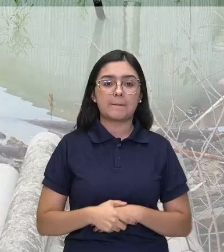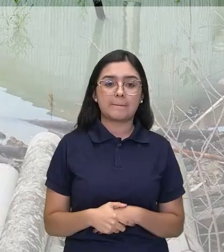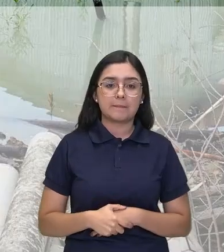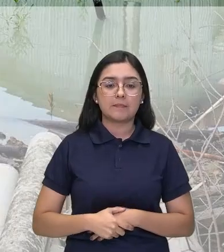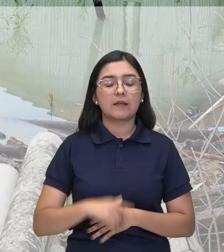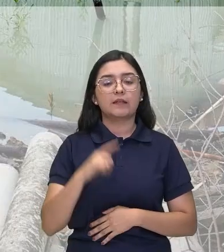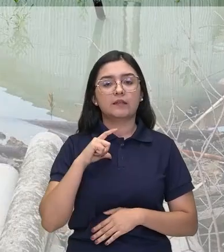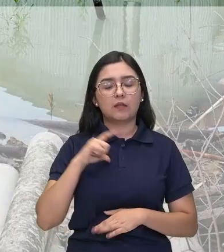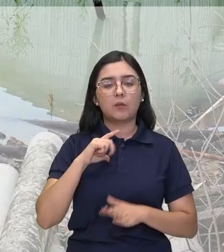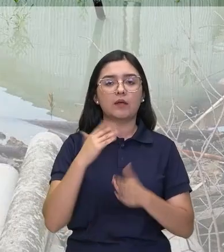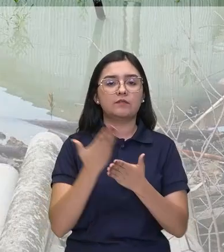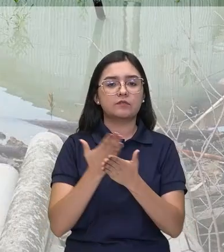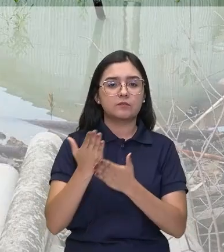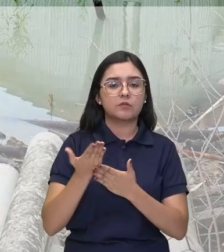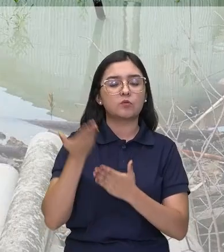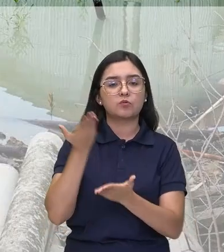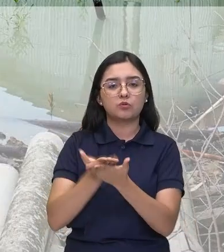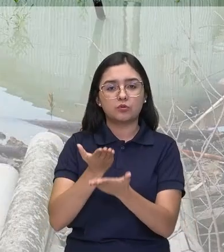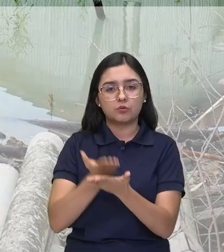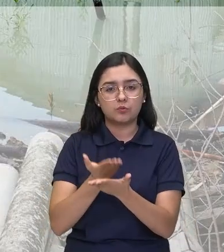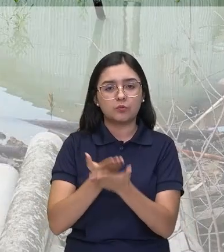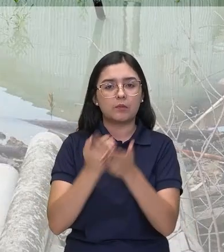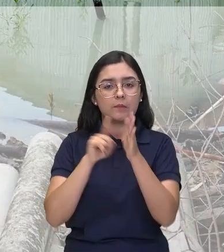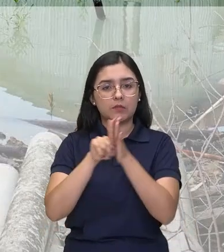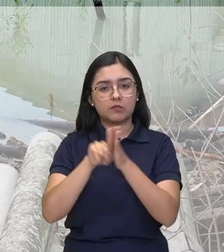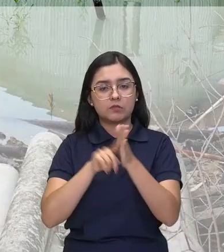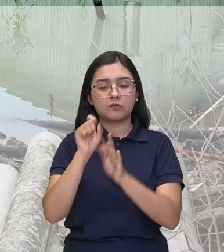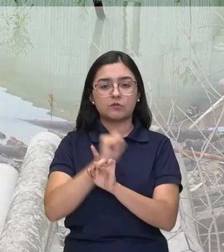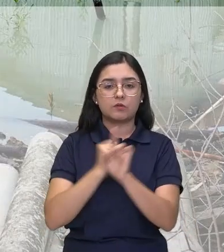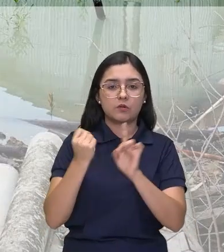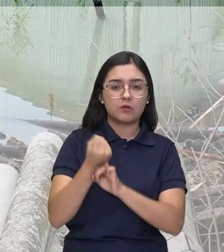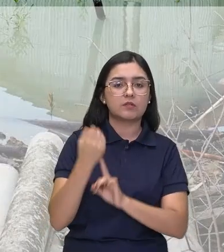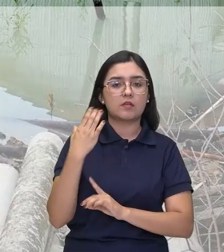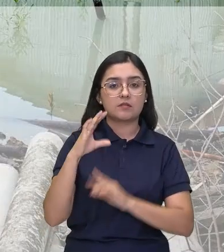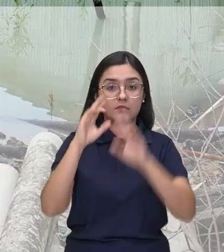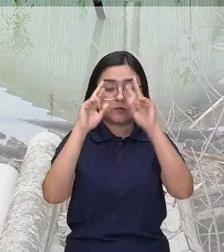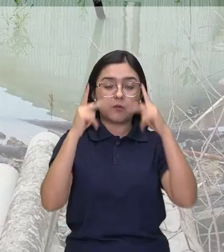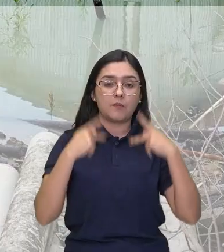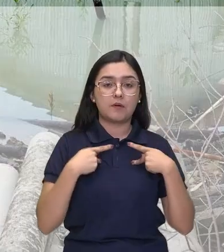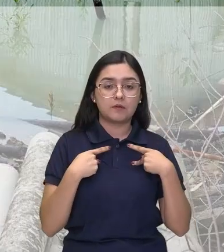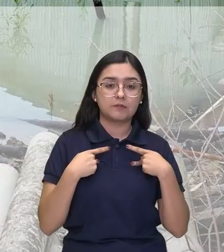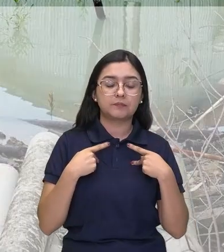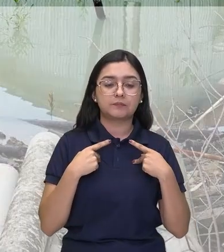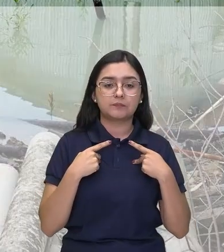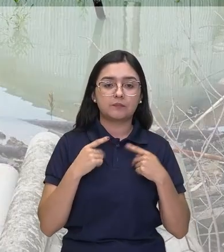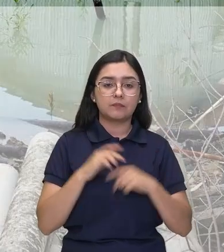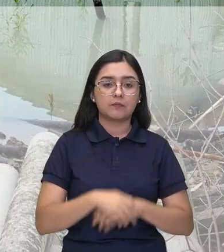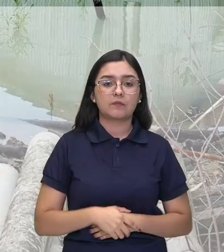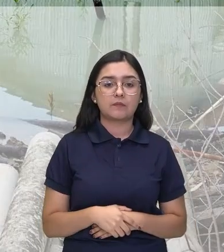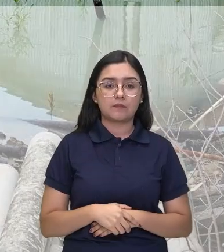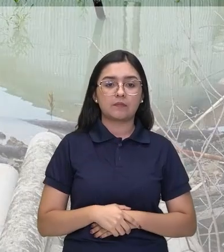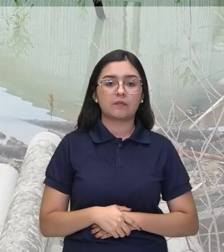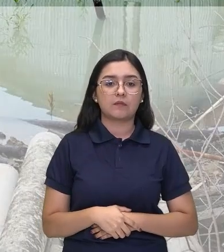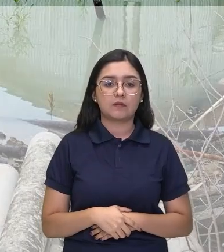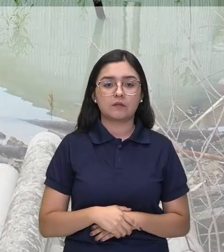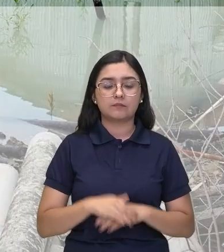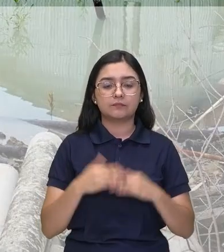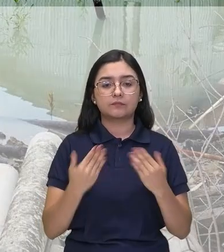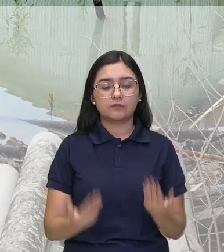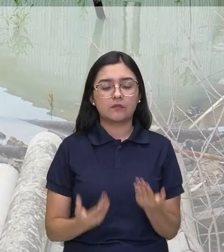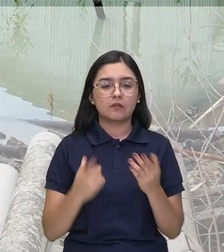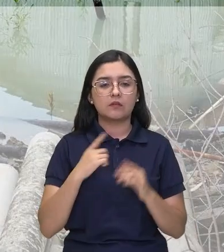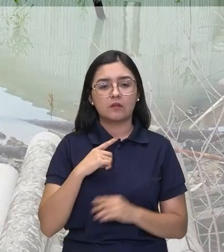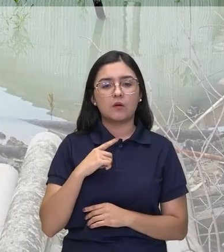um estudo também sociológico, né, das ciências humanas, que levou, então, a um termo que nós vamos